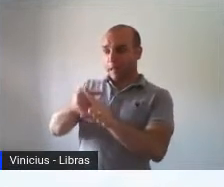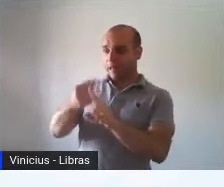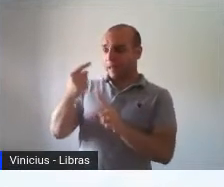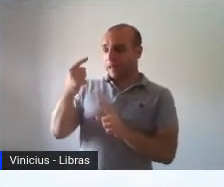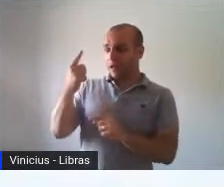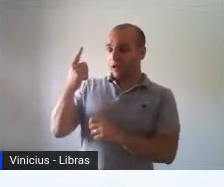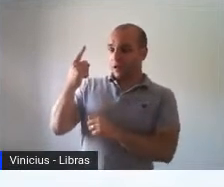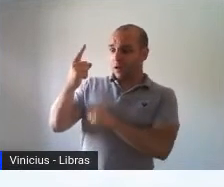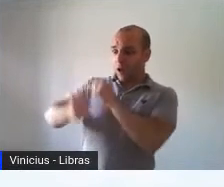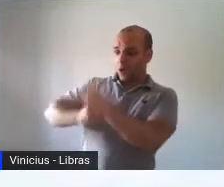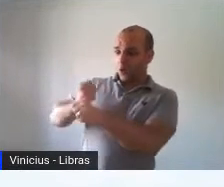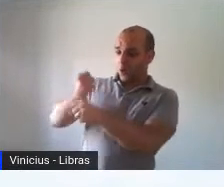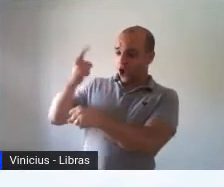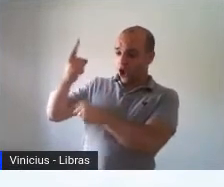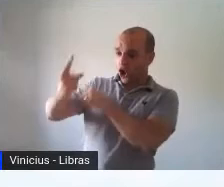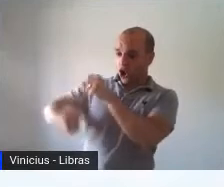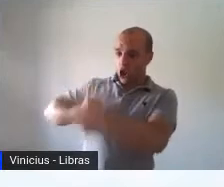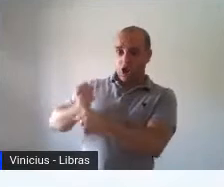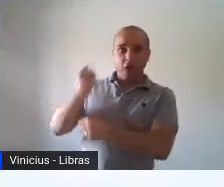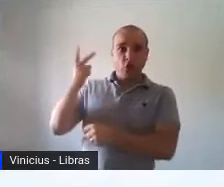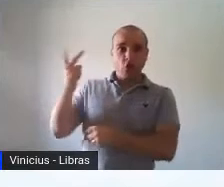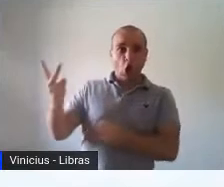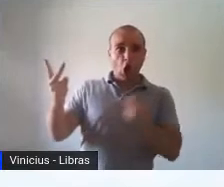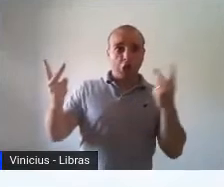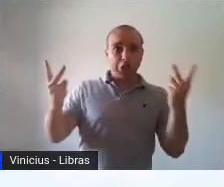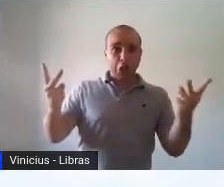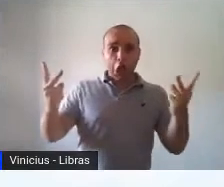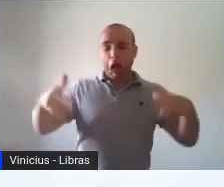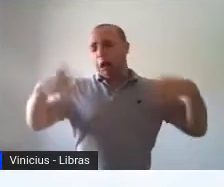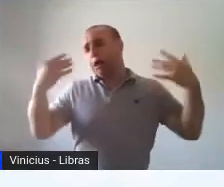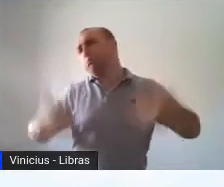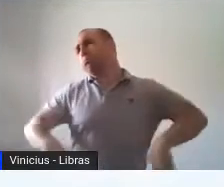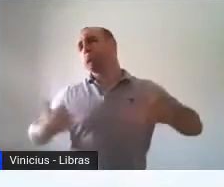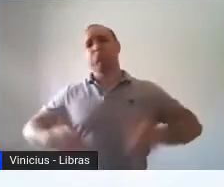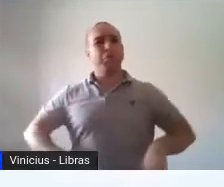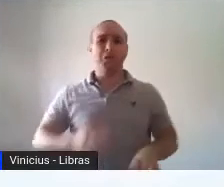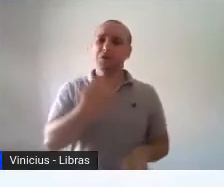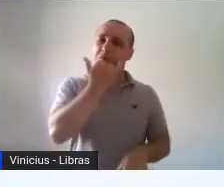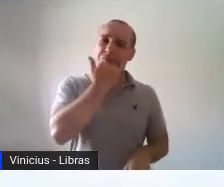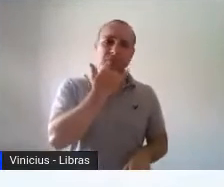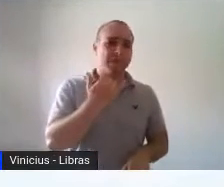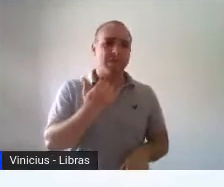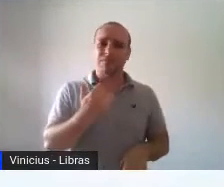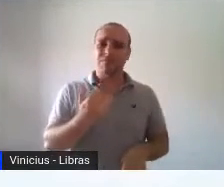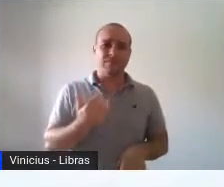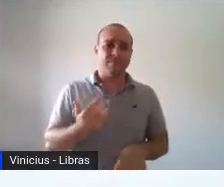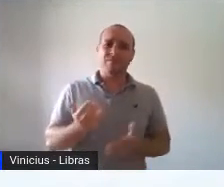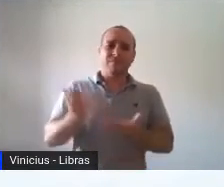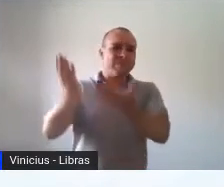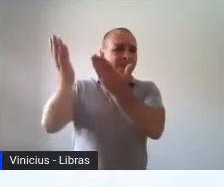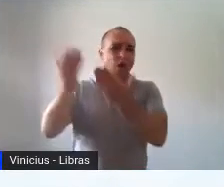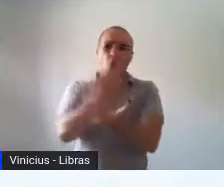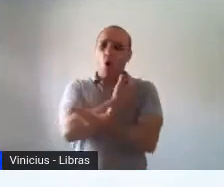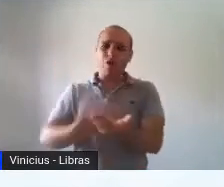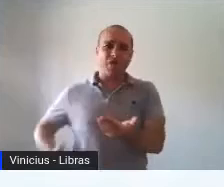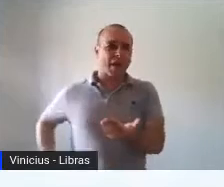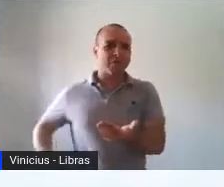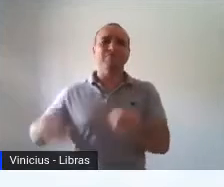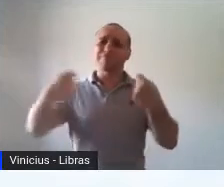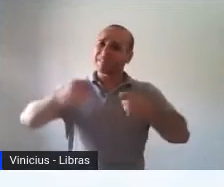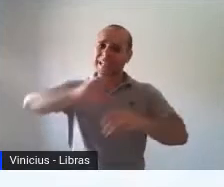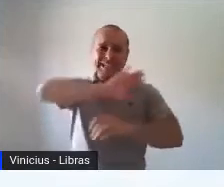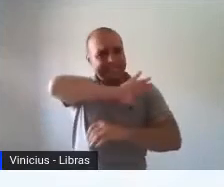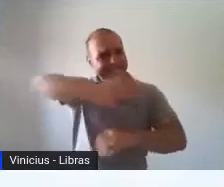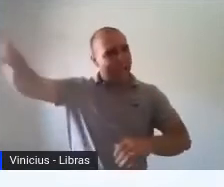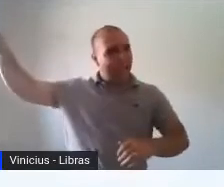as instituições, a nossa estrutura, ela não suporta essa desconstrução. Eu espero, É,